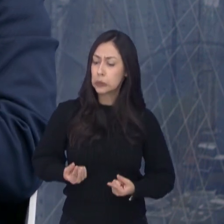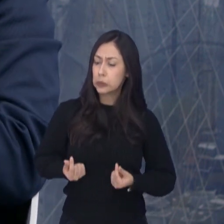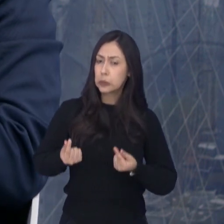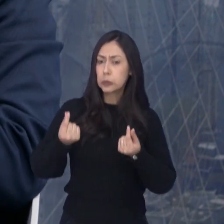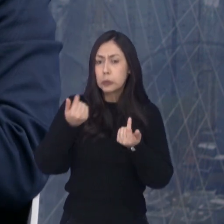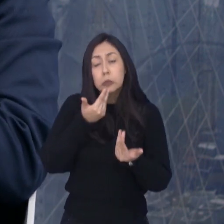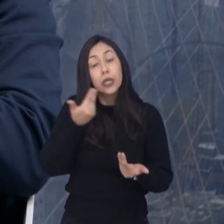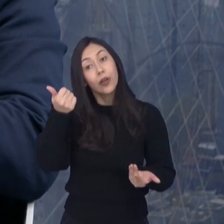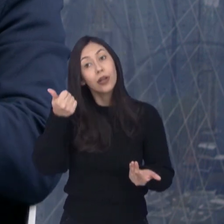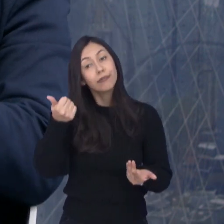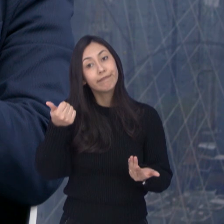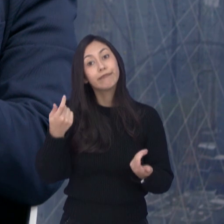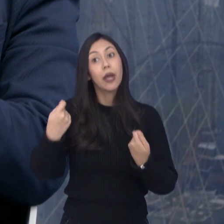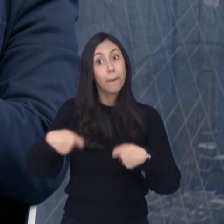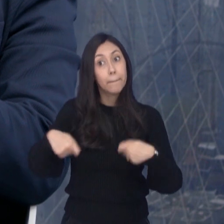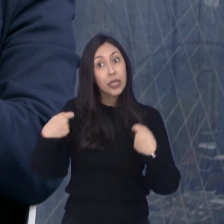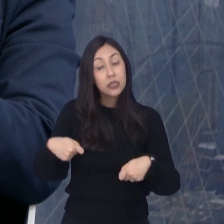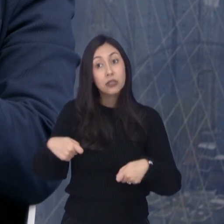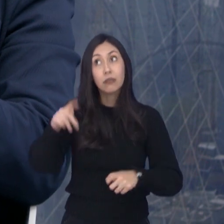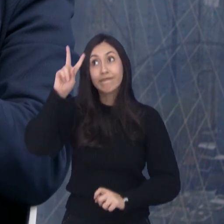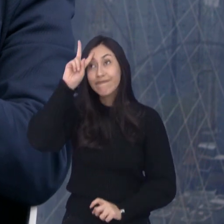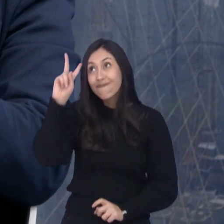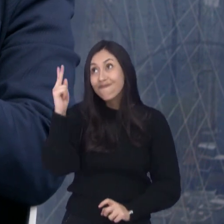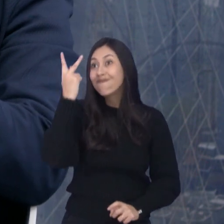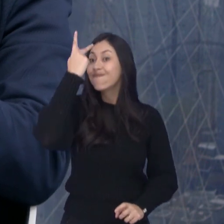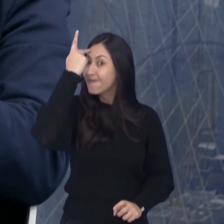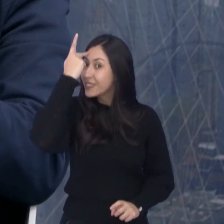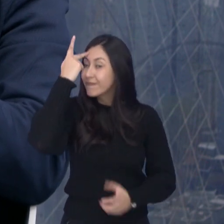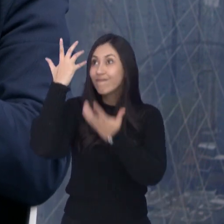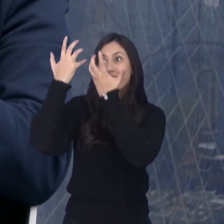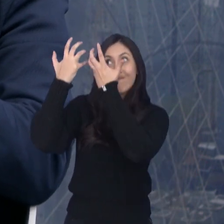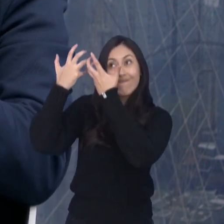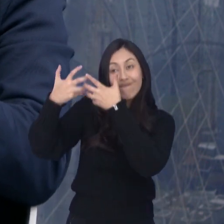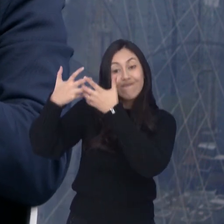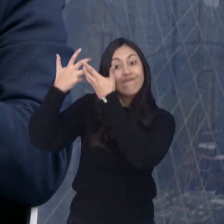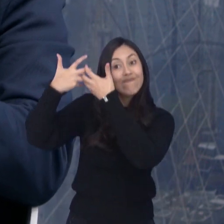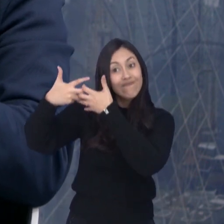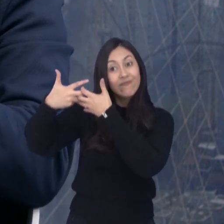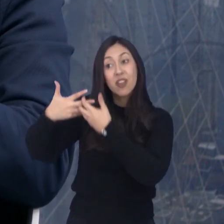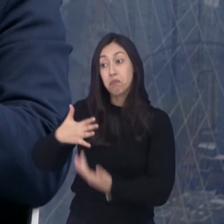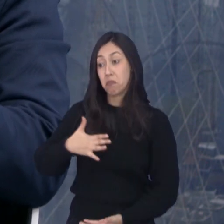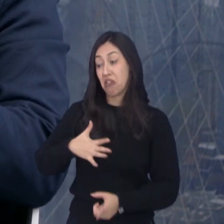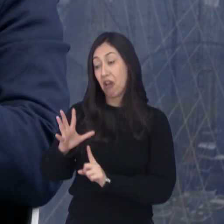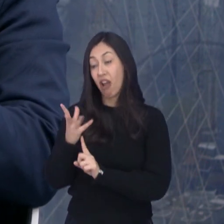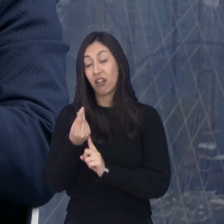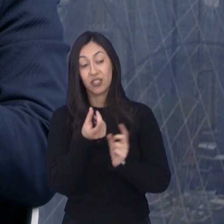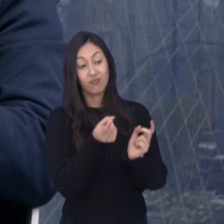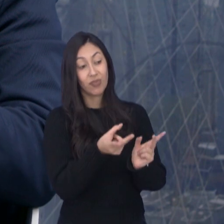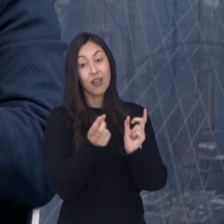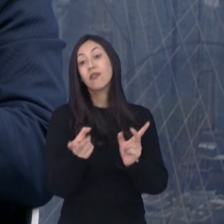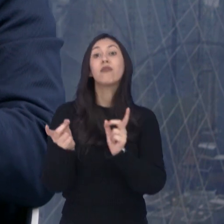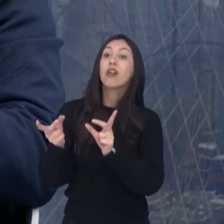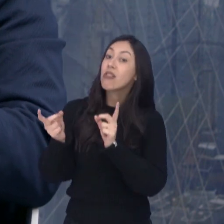melhor, eu preciso mudar meu modelo mental e começar a raciocinar na oferta da minha arte, atendendo às expectativas de um